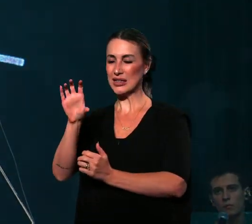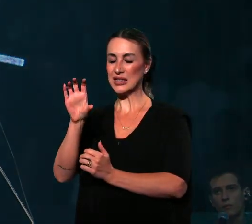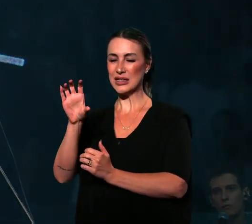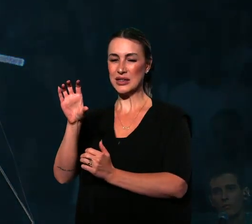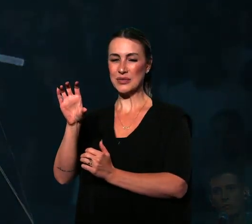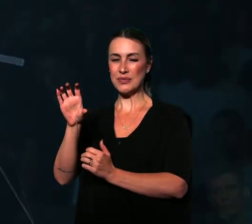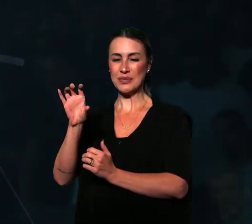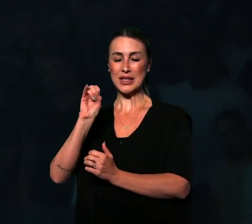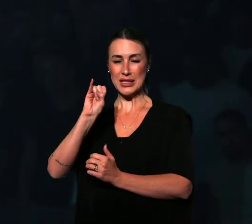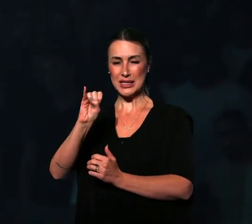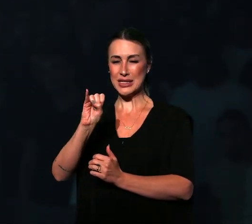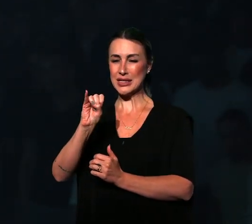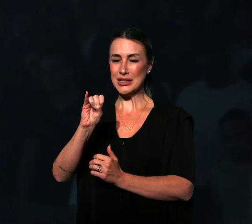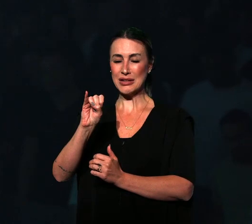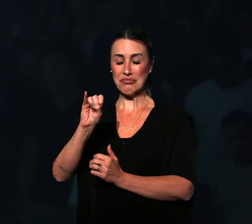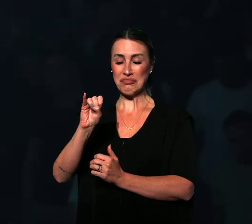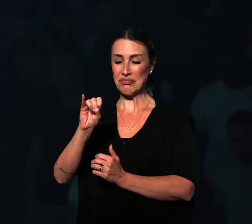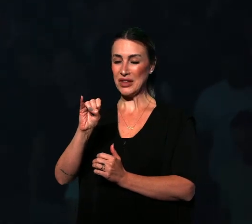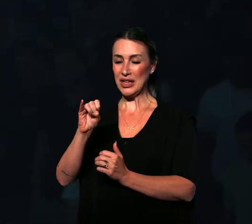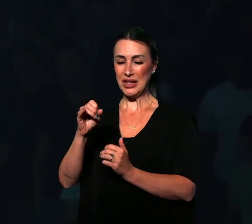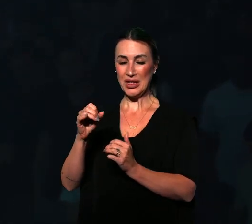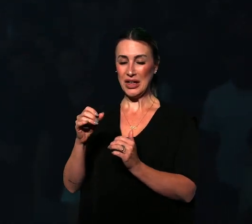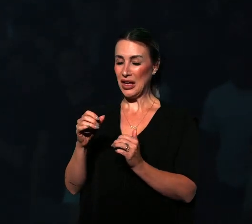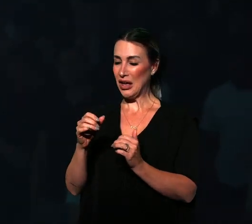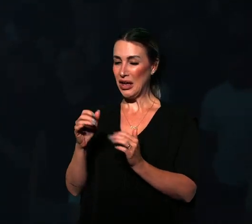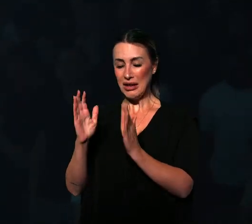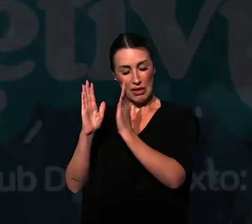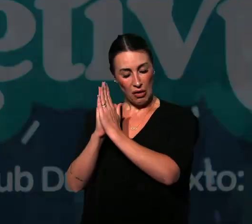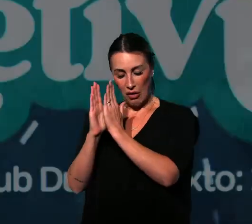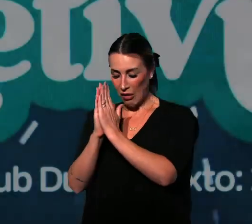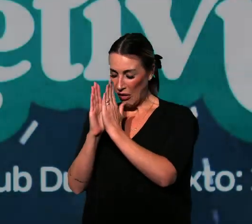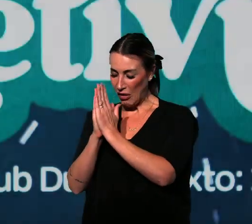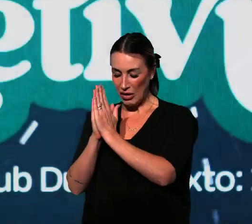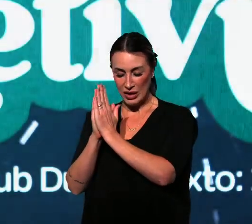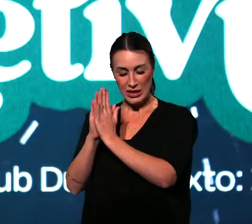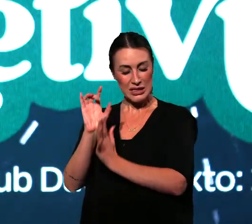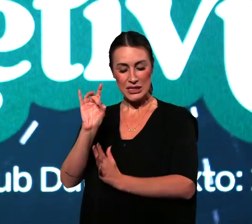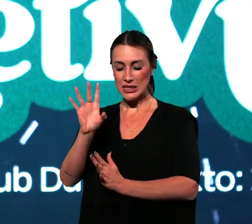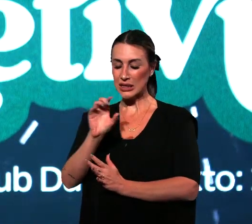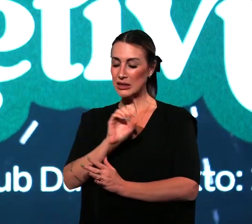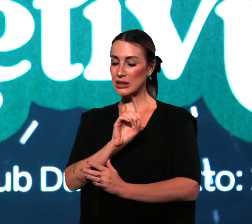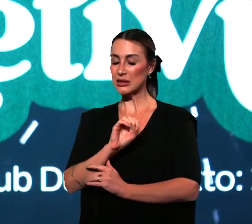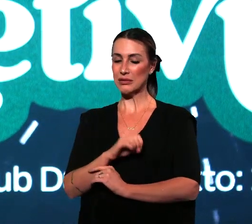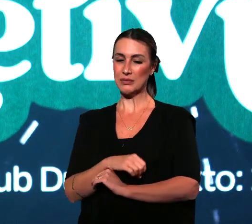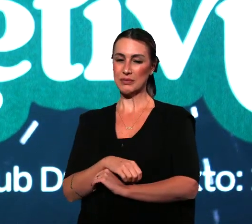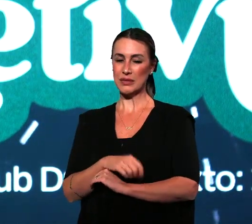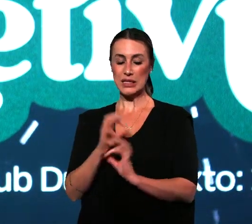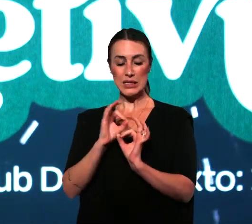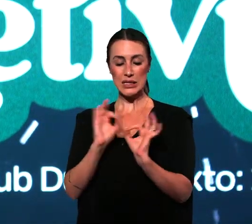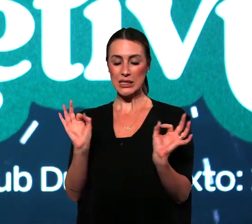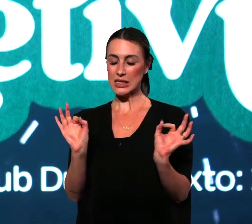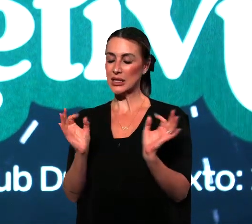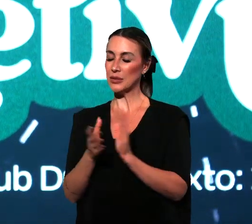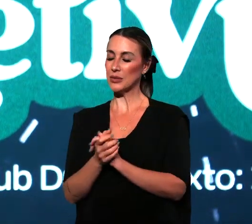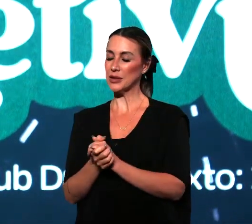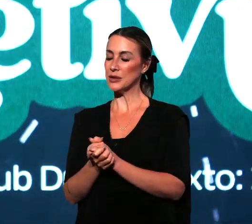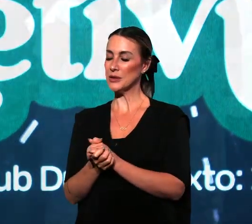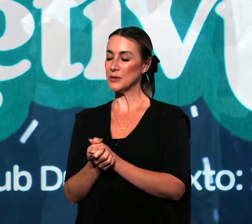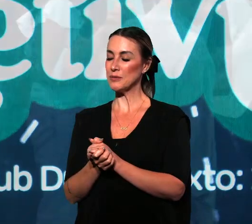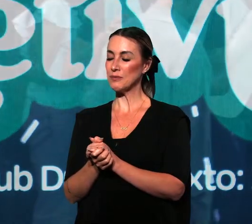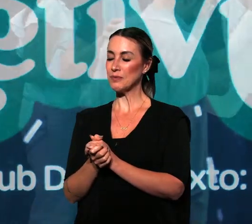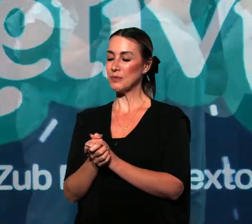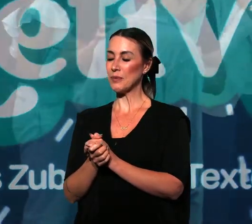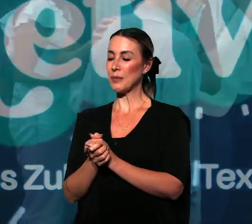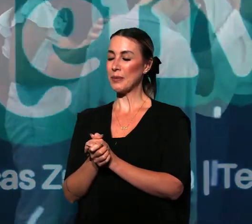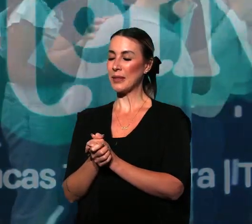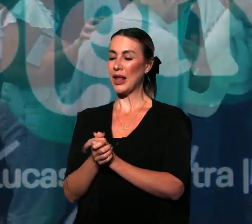baixa a sua cabeça, fecha teu olho e faz essa oração comigo. Se você quer fazer essa oração convidando Jesus e nunca mais andar sozinho, dizer